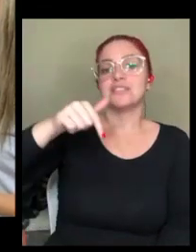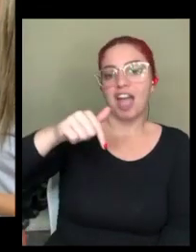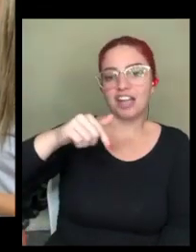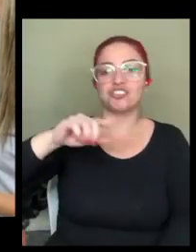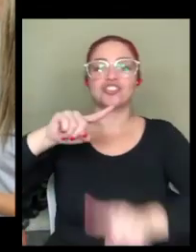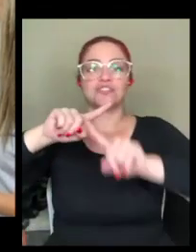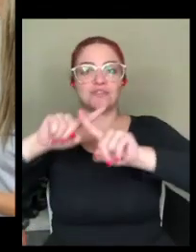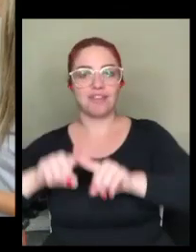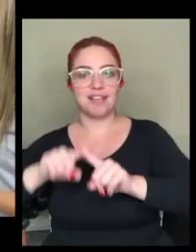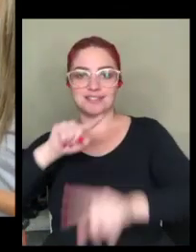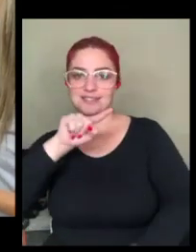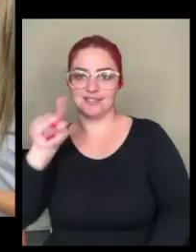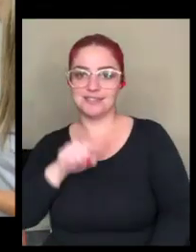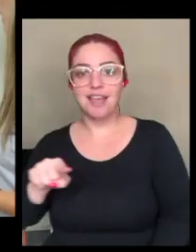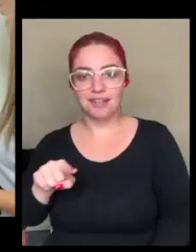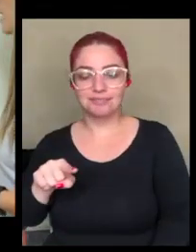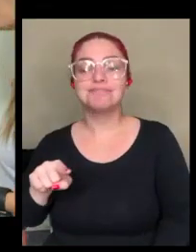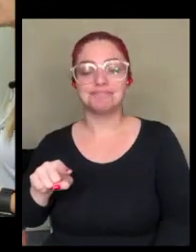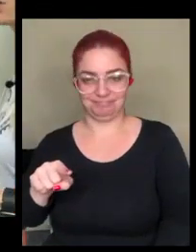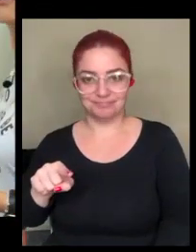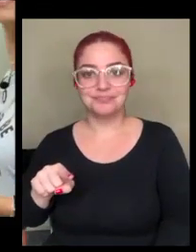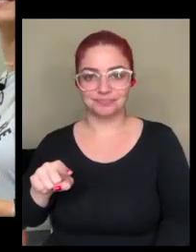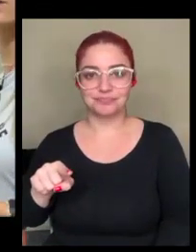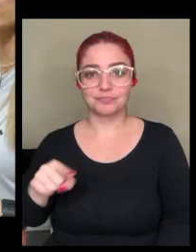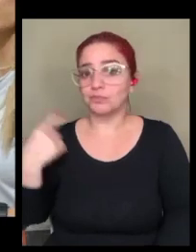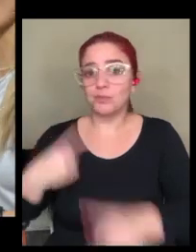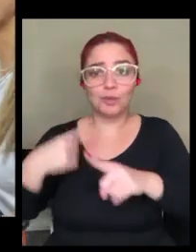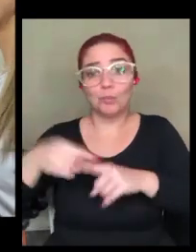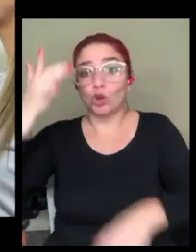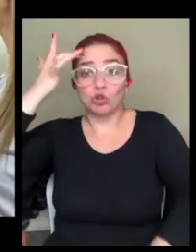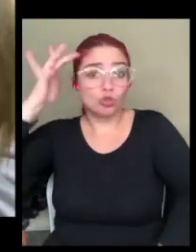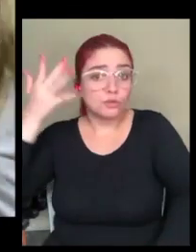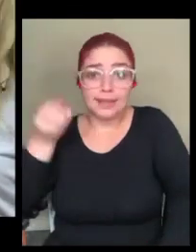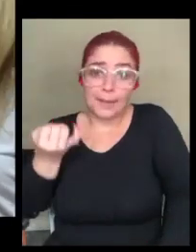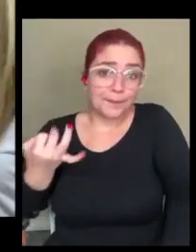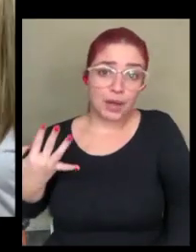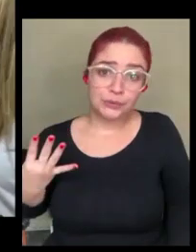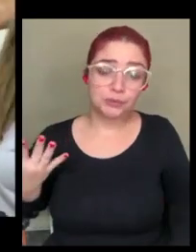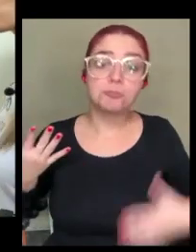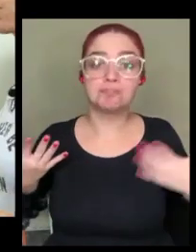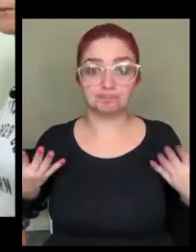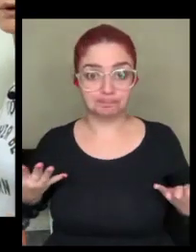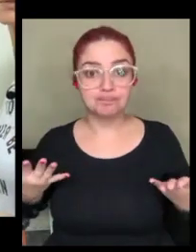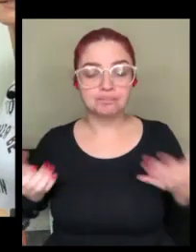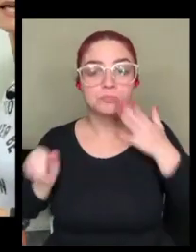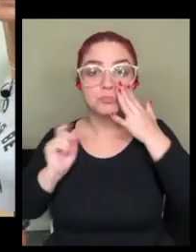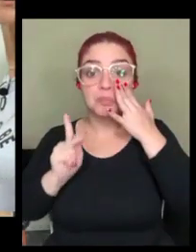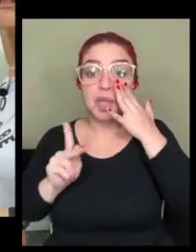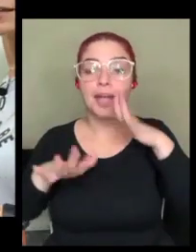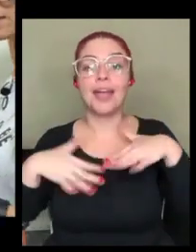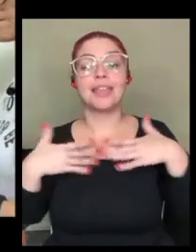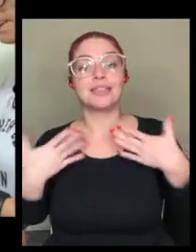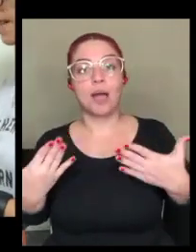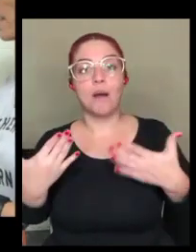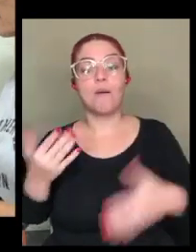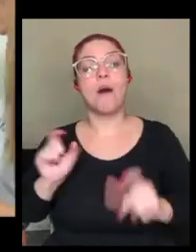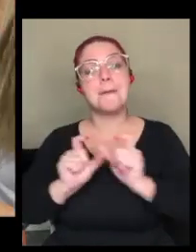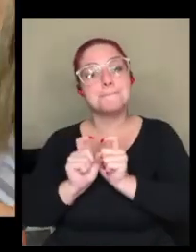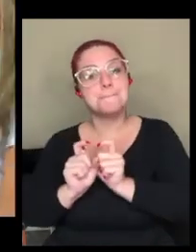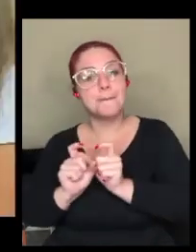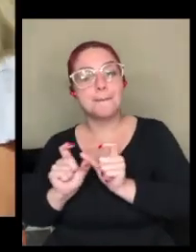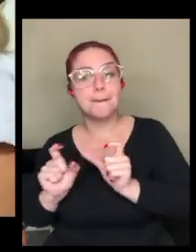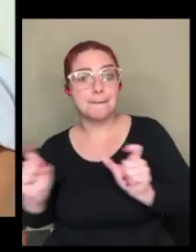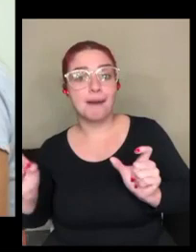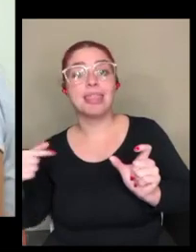R$7 vezes a quantidade de sorvetes que ele comprou, que no caso, a pessoa comprou Z sorvetes.